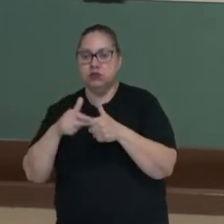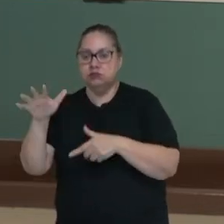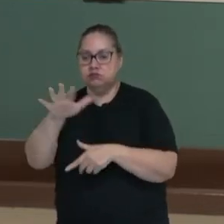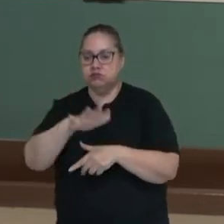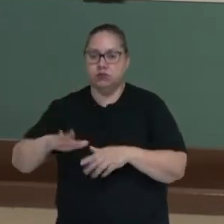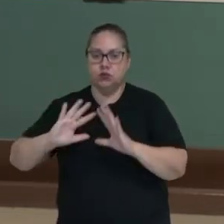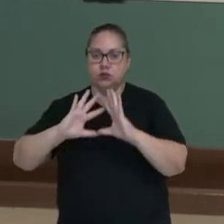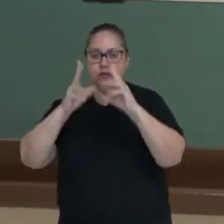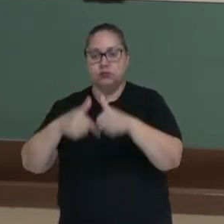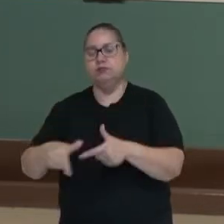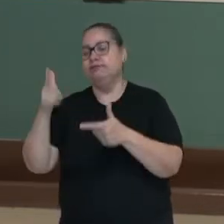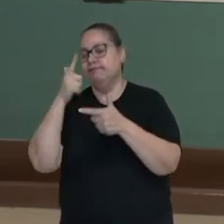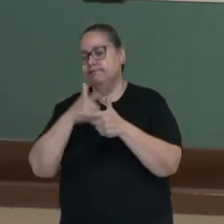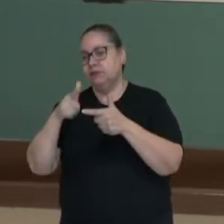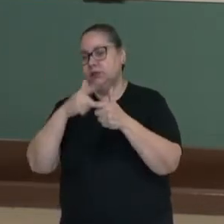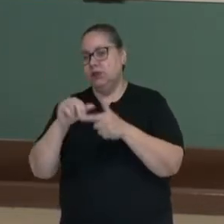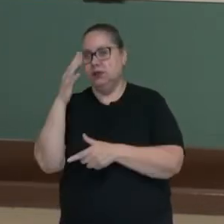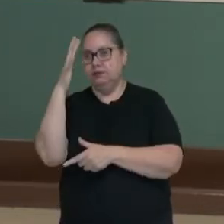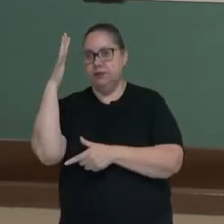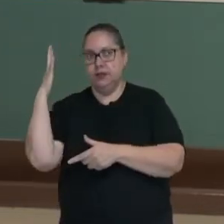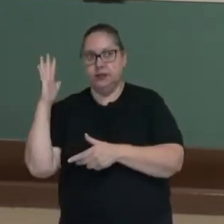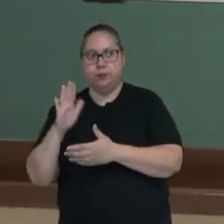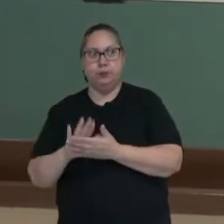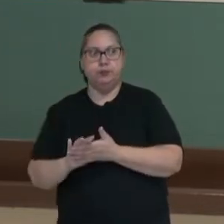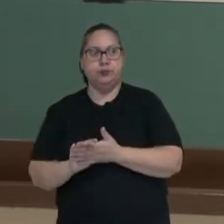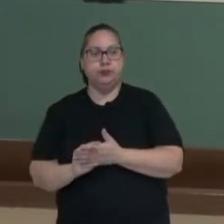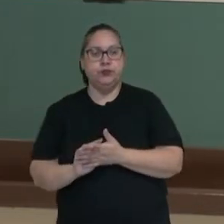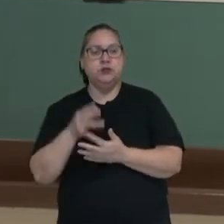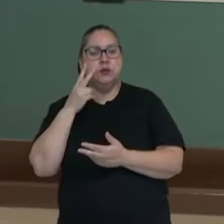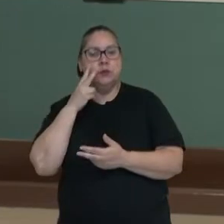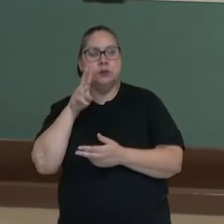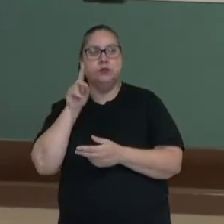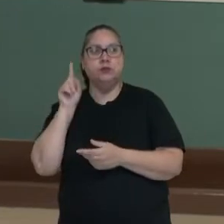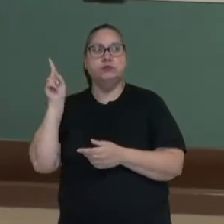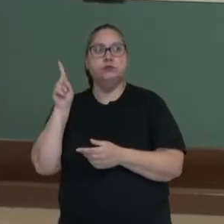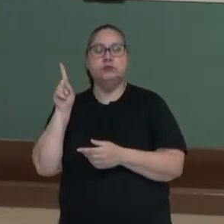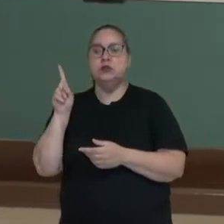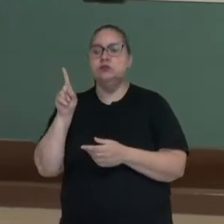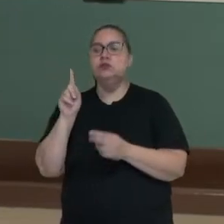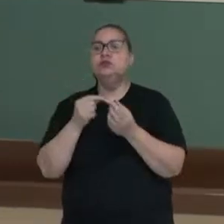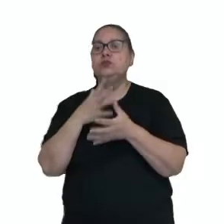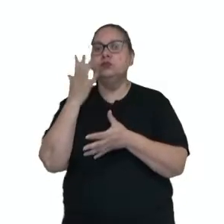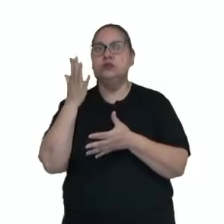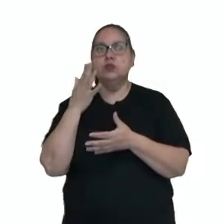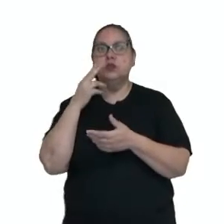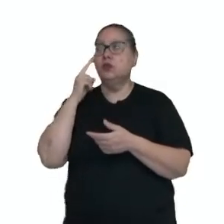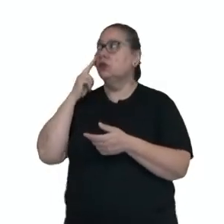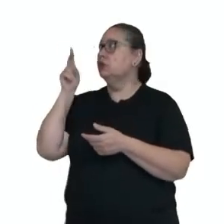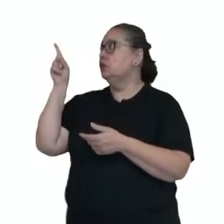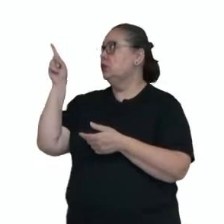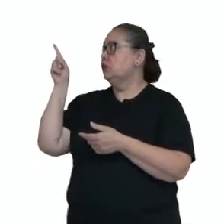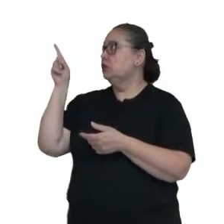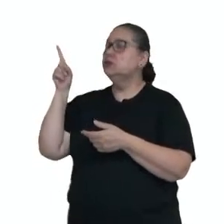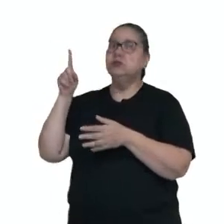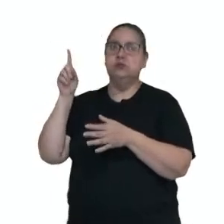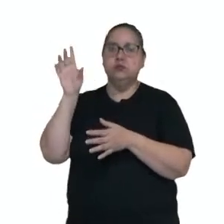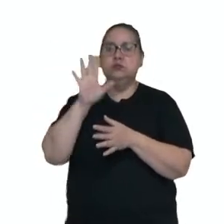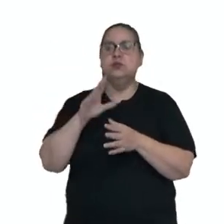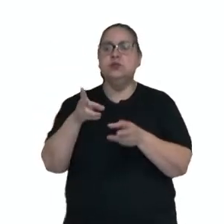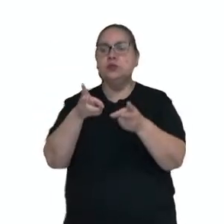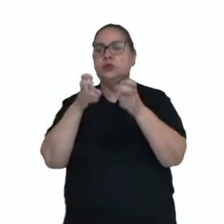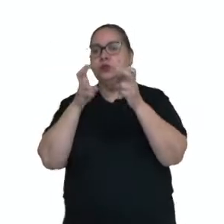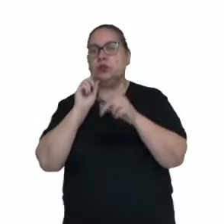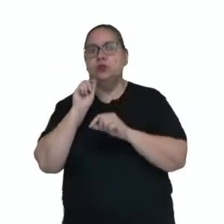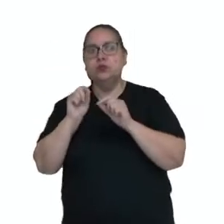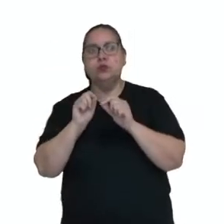ambiente. É um problema ambiental. E a gente vai dar uma olhada na situação. Então, na imagem anterior,